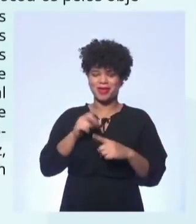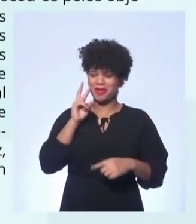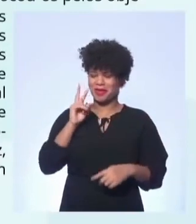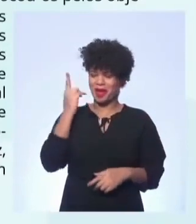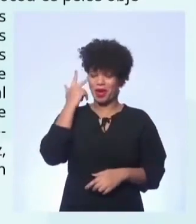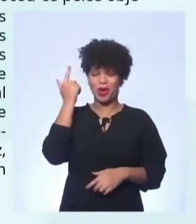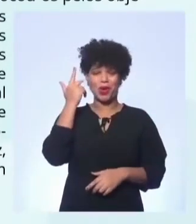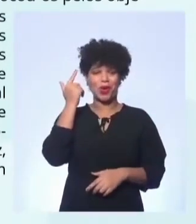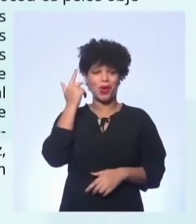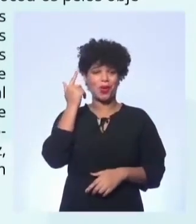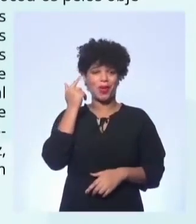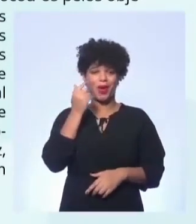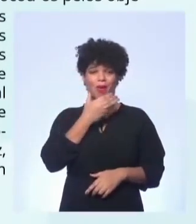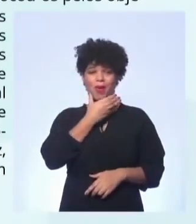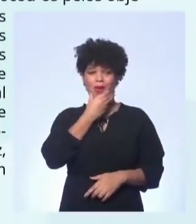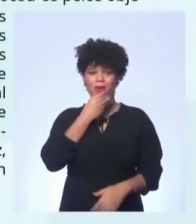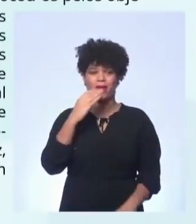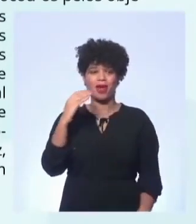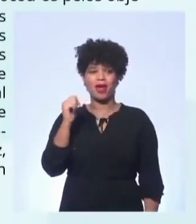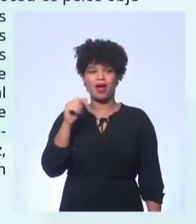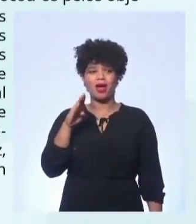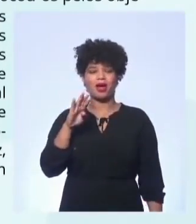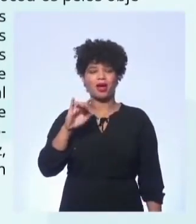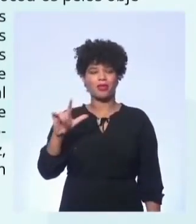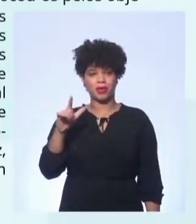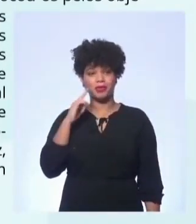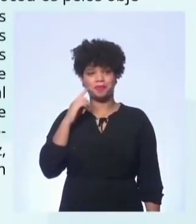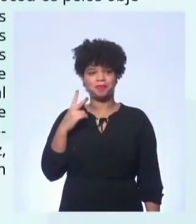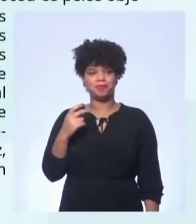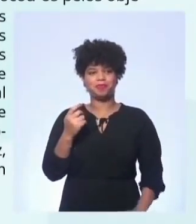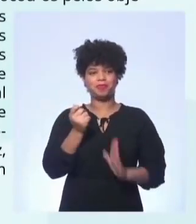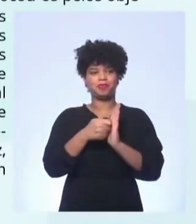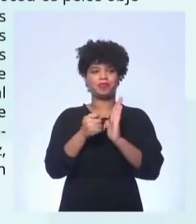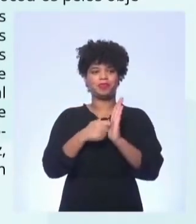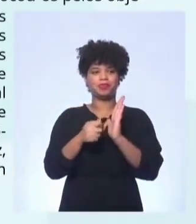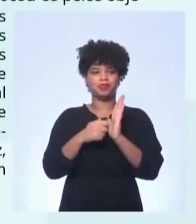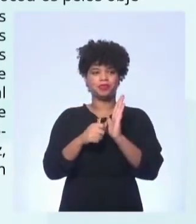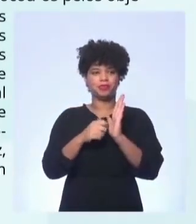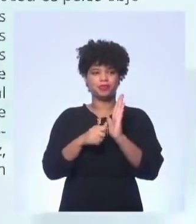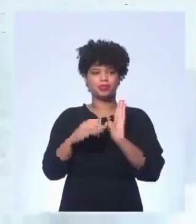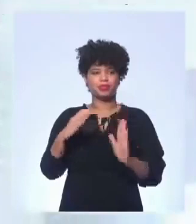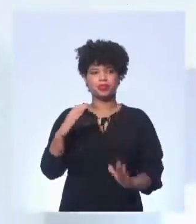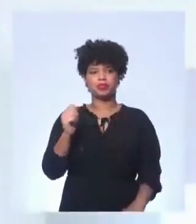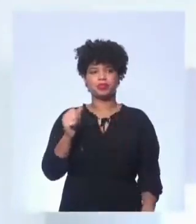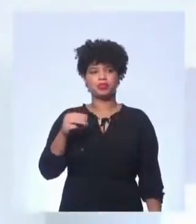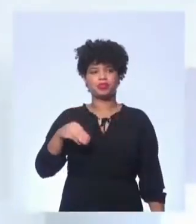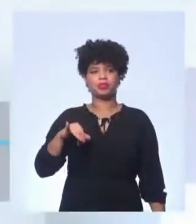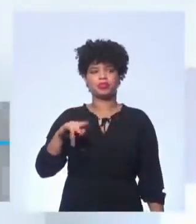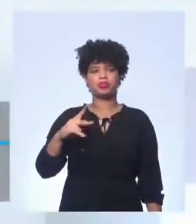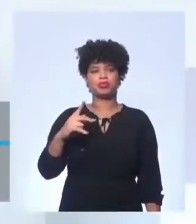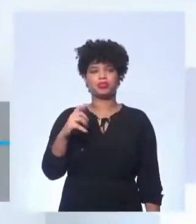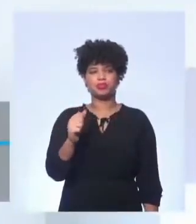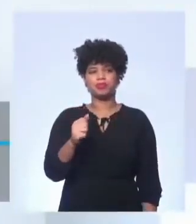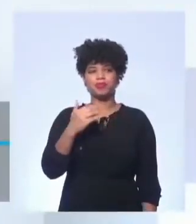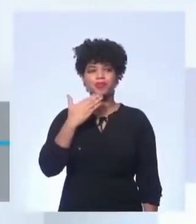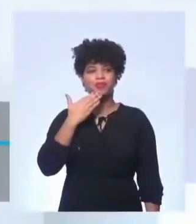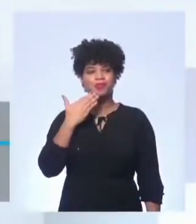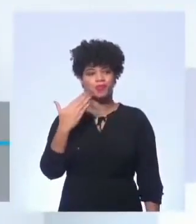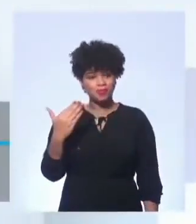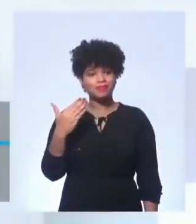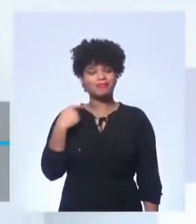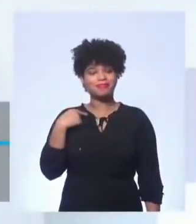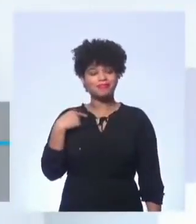tripulantes. Legal, galerinha? Então, a carta de Pero Vaz de Caminha vai mostrar, a